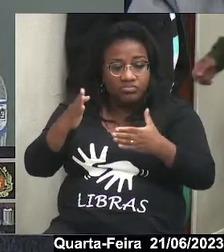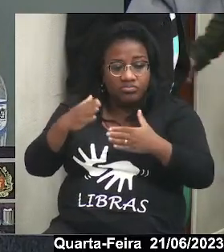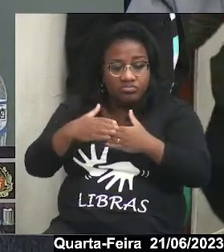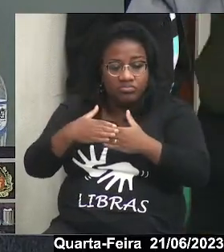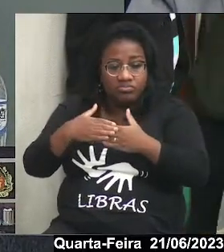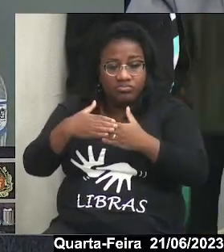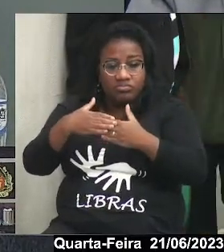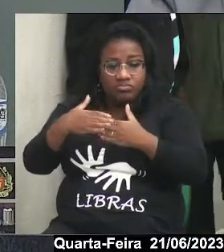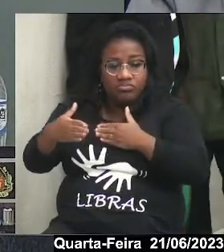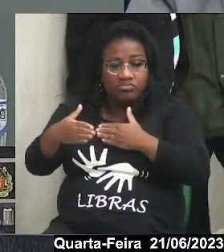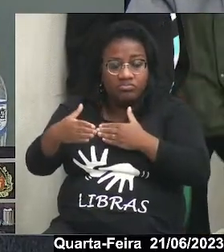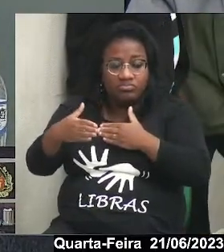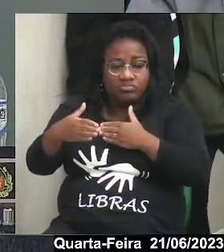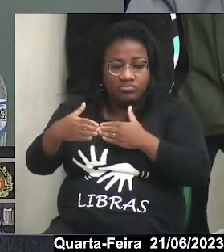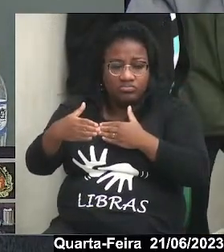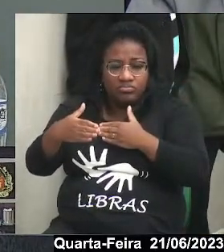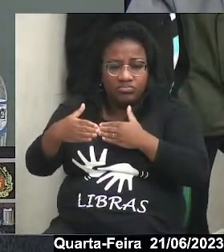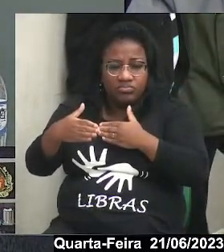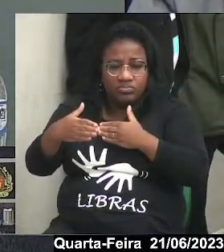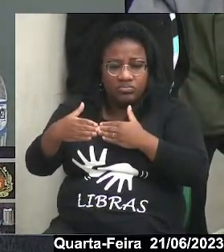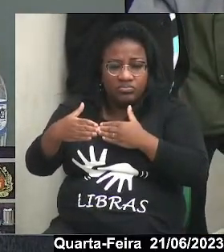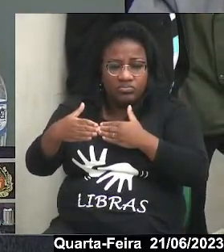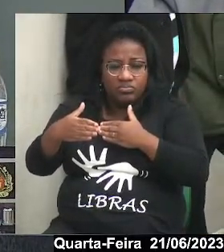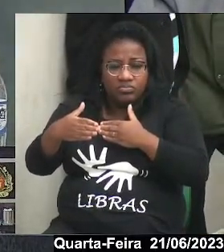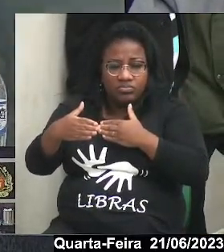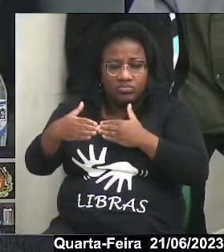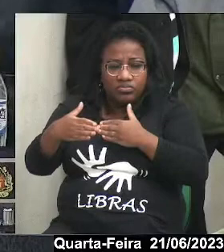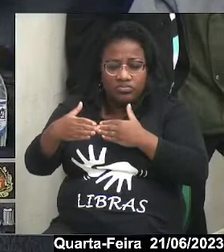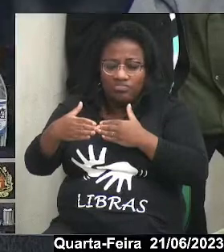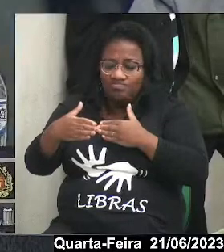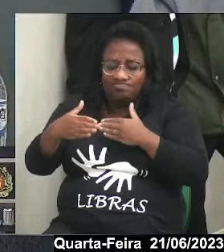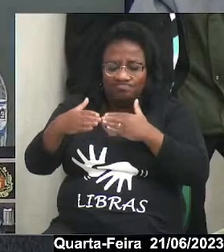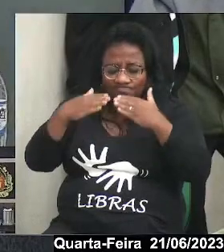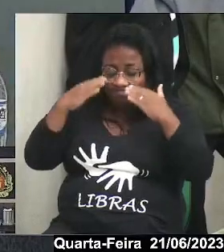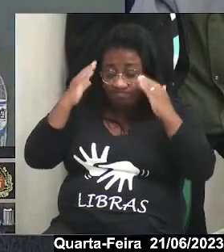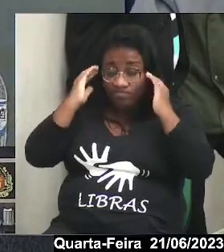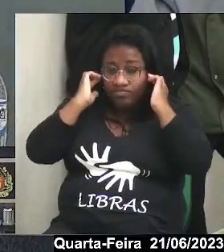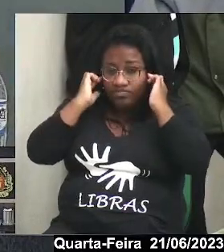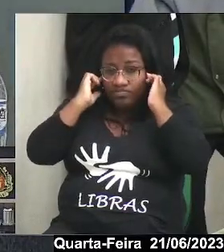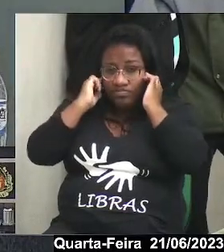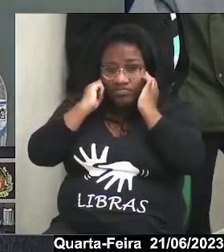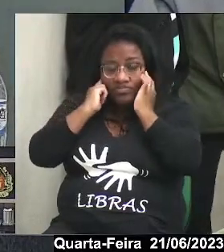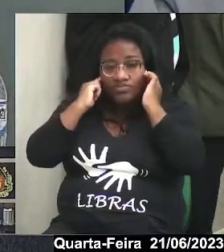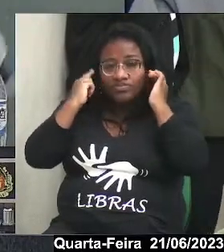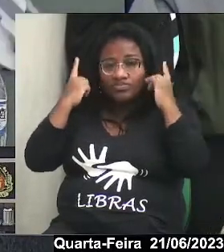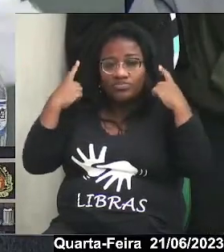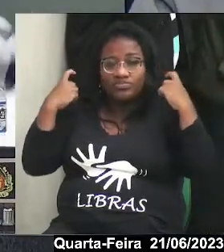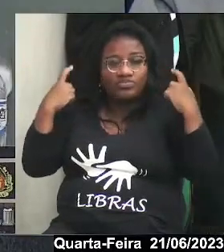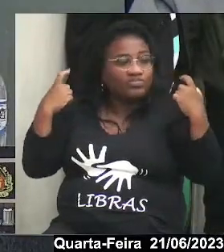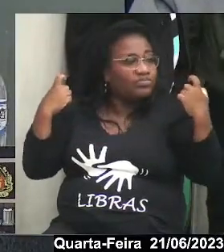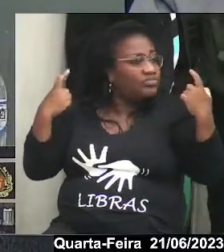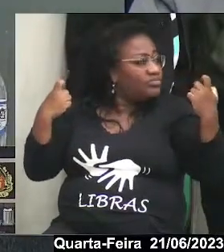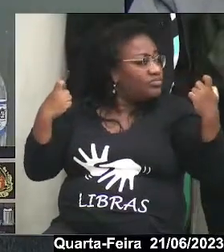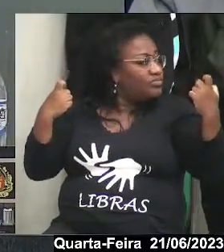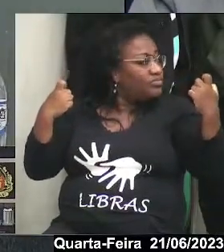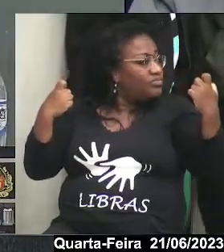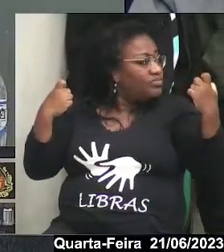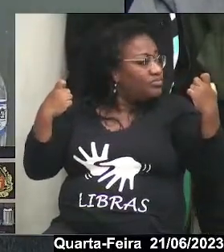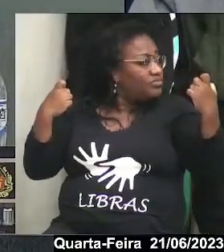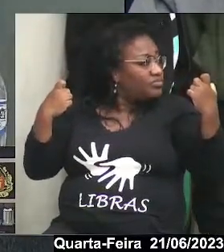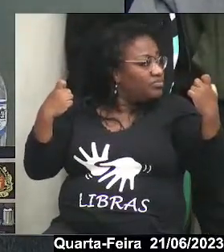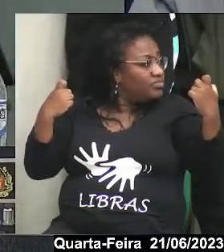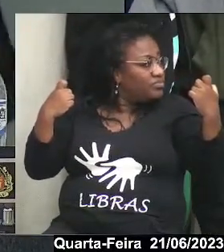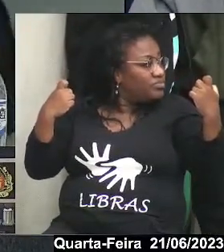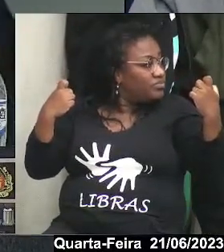diversões, ações de própria população carente. Considerando que essa homenagem como são prerrogativa do Poder Legislativo da nossa cidade.